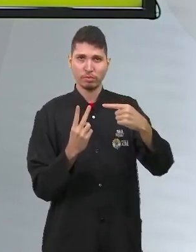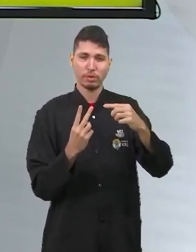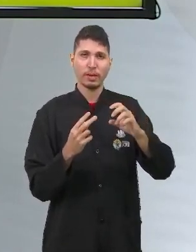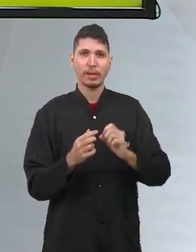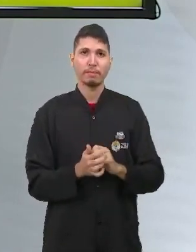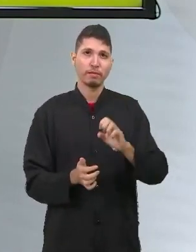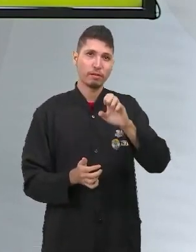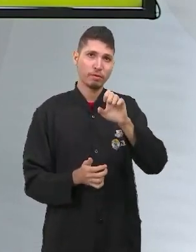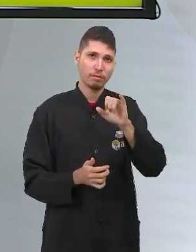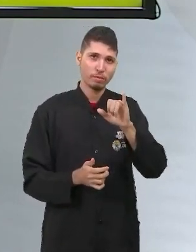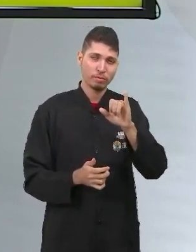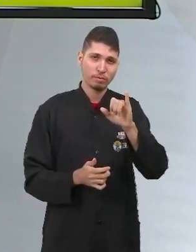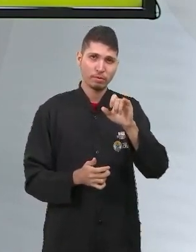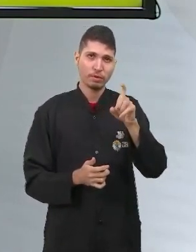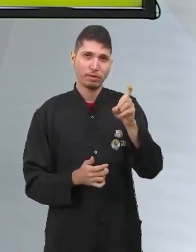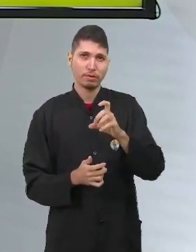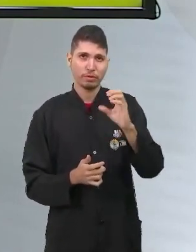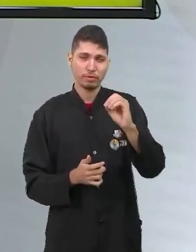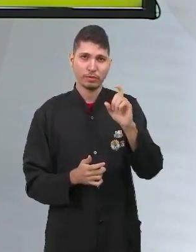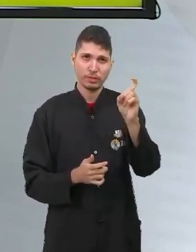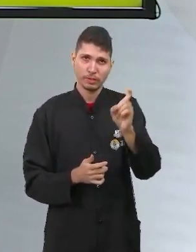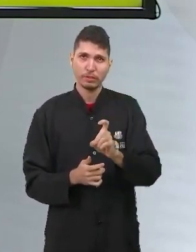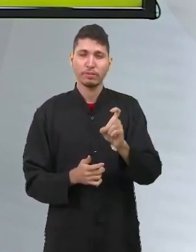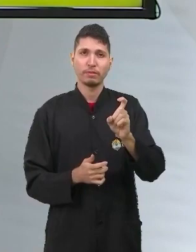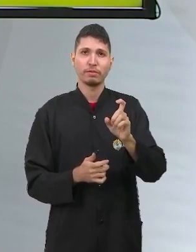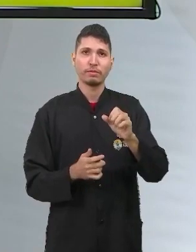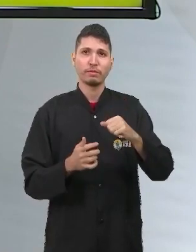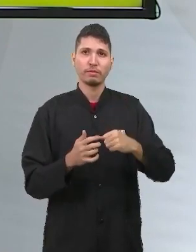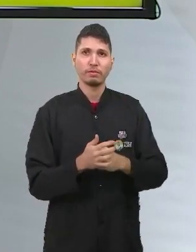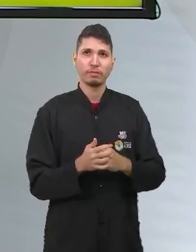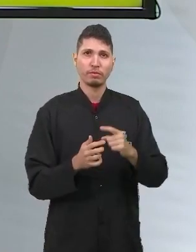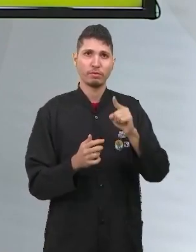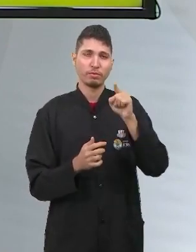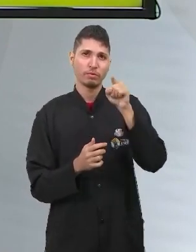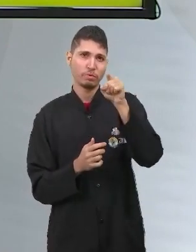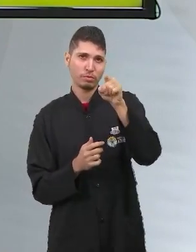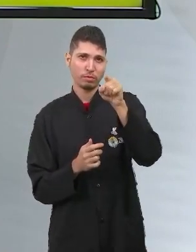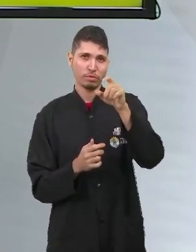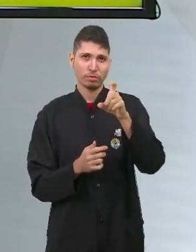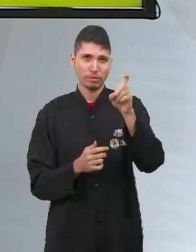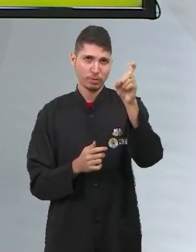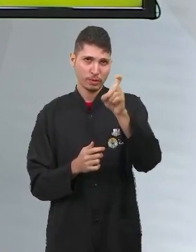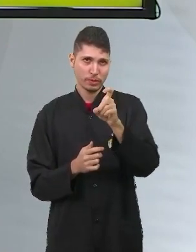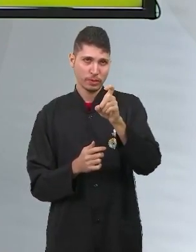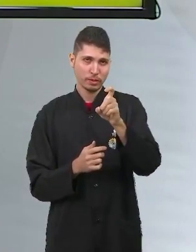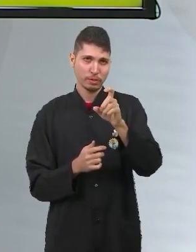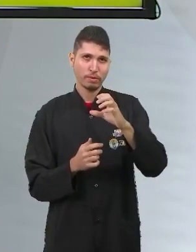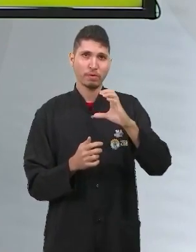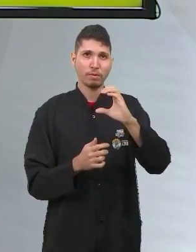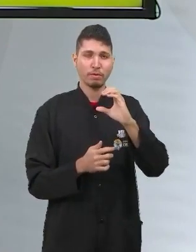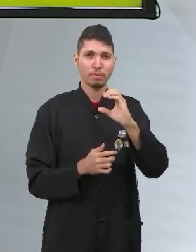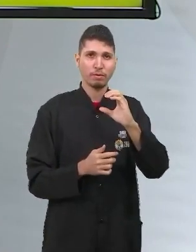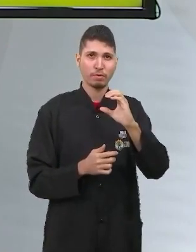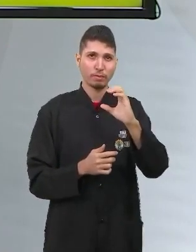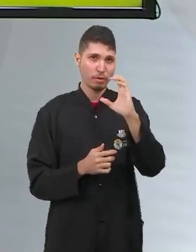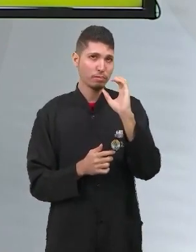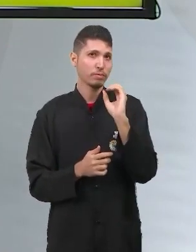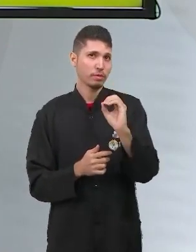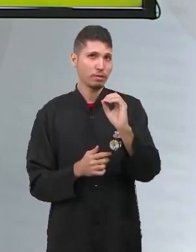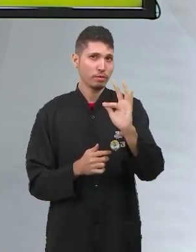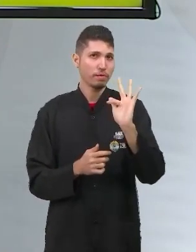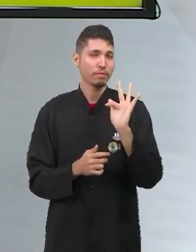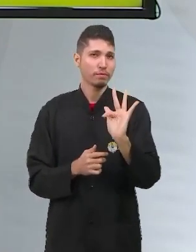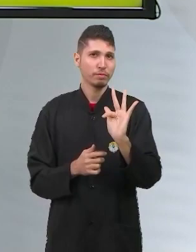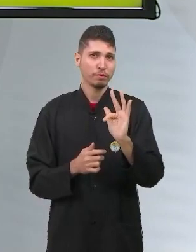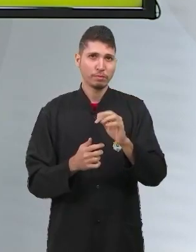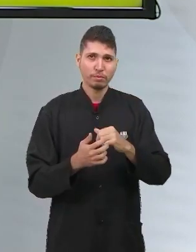bom? Tocou x no gráfico da parábola, esse ponto de toque em x é chamado de coeficiente, né, ou zero da função, tá